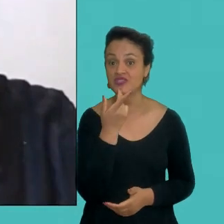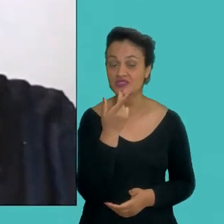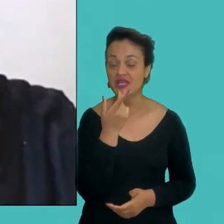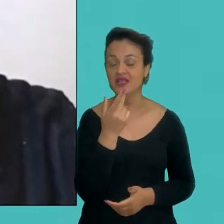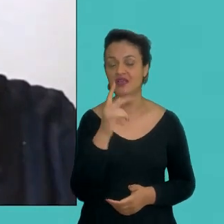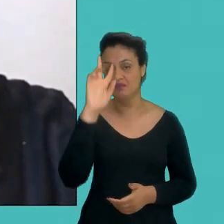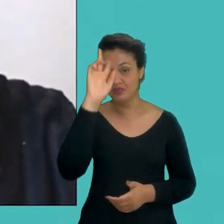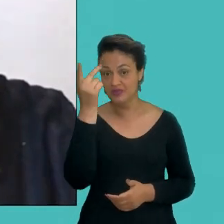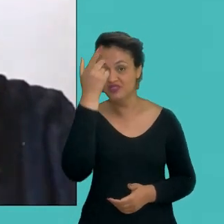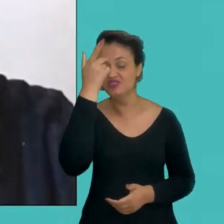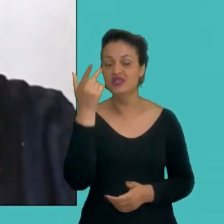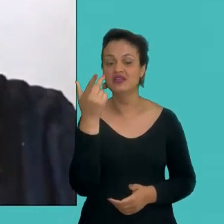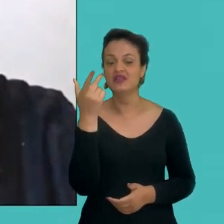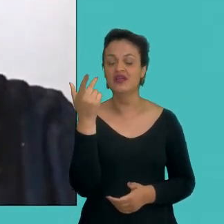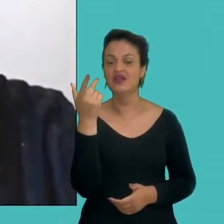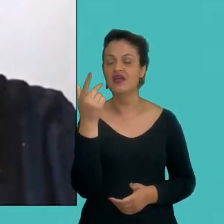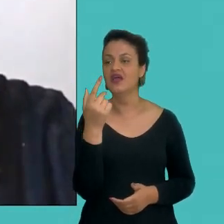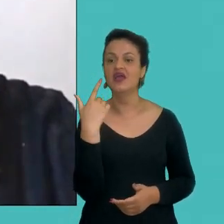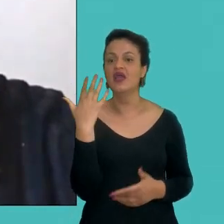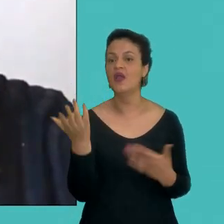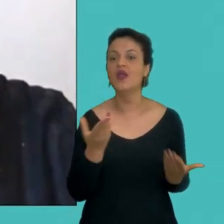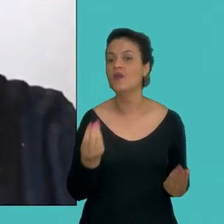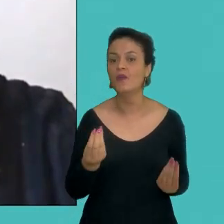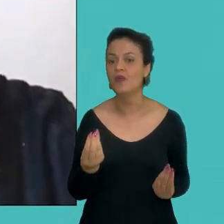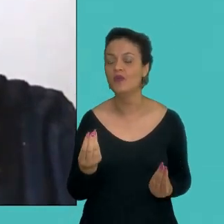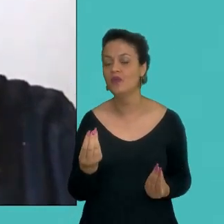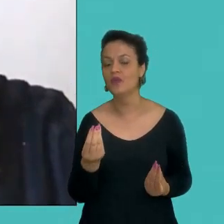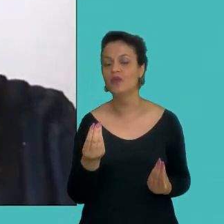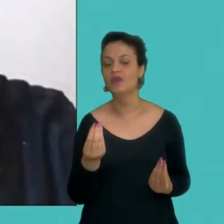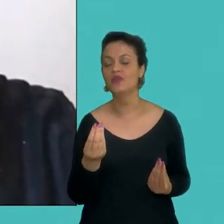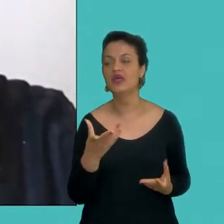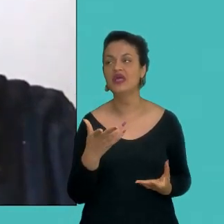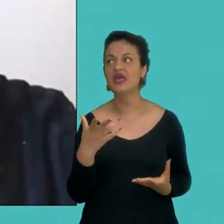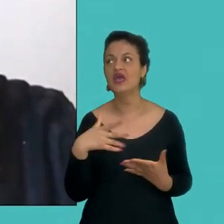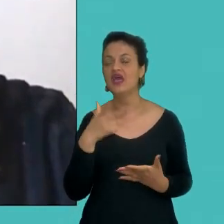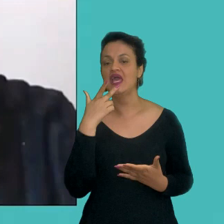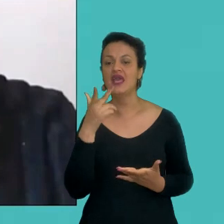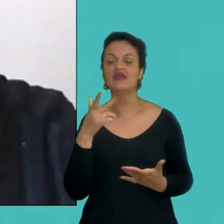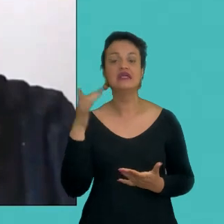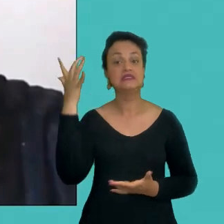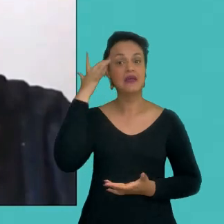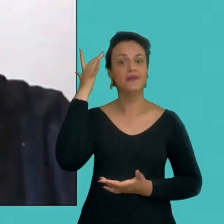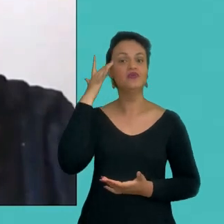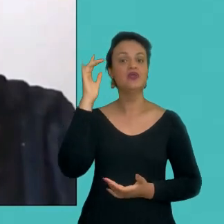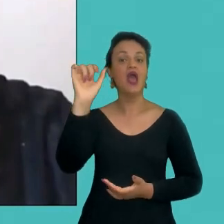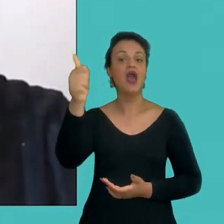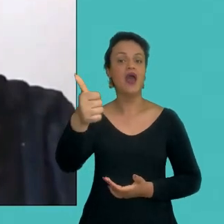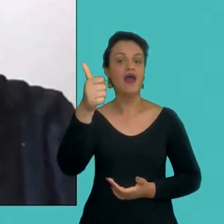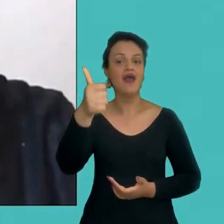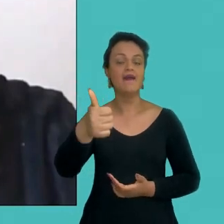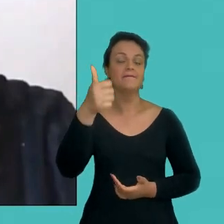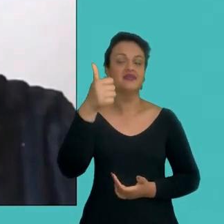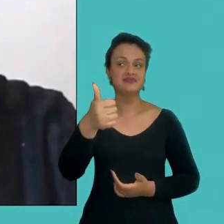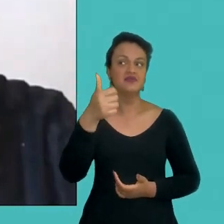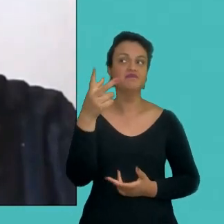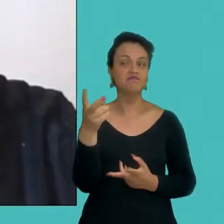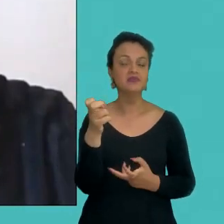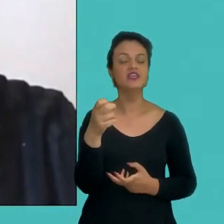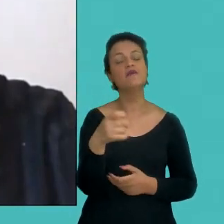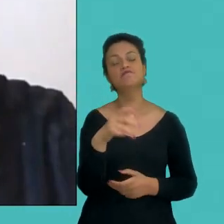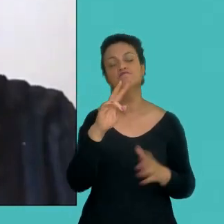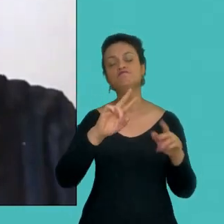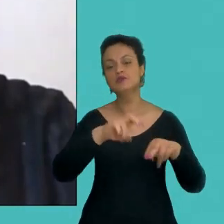seu desmentido, o seu recuo, não é desmentido recuo, mas sim exercício da sabedoria e